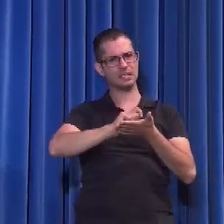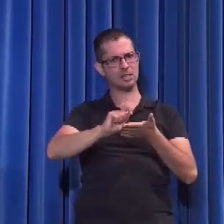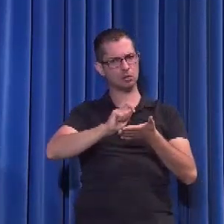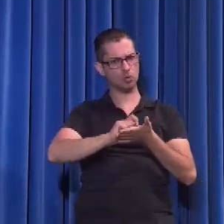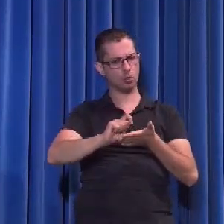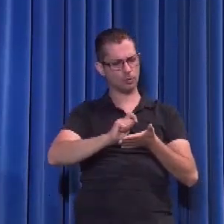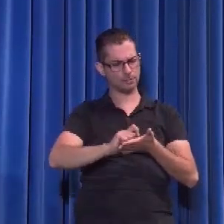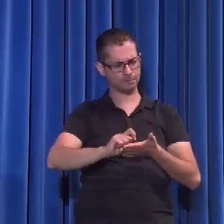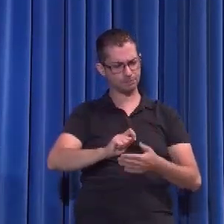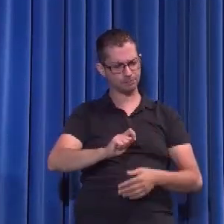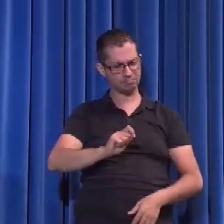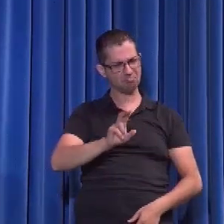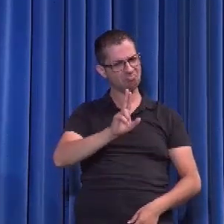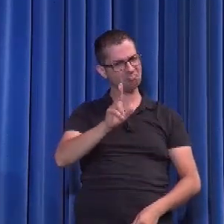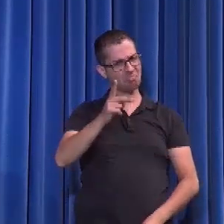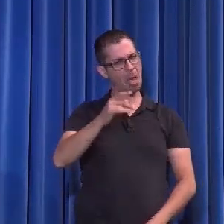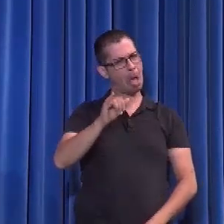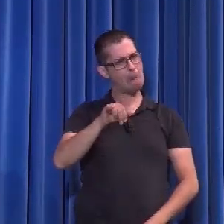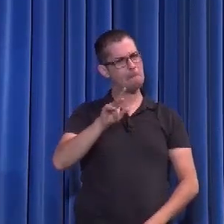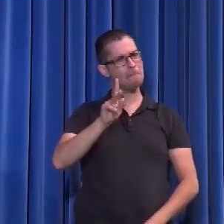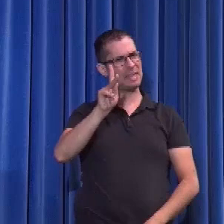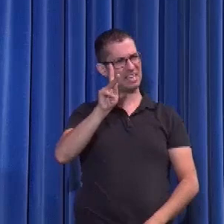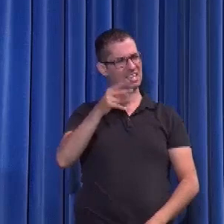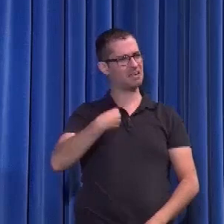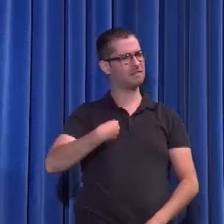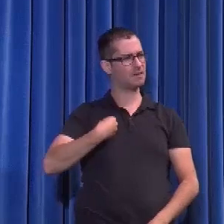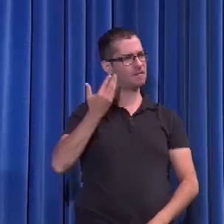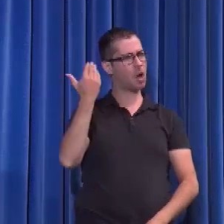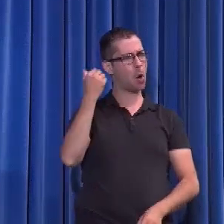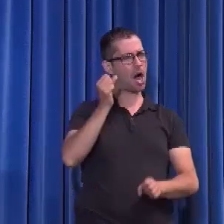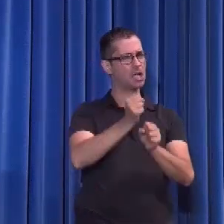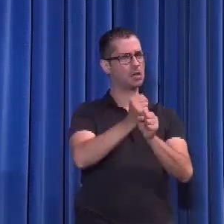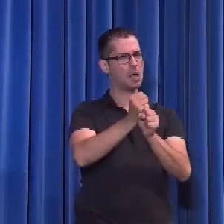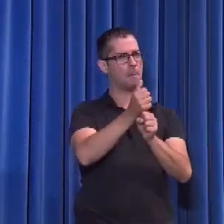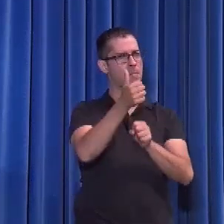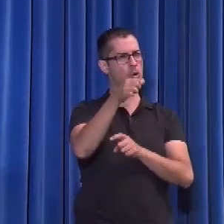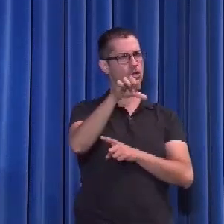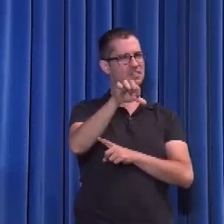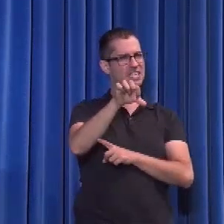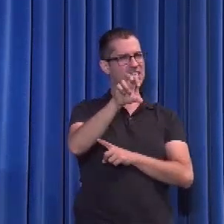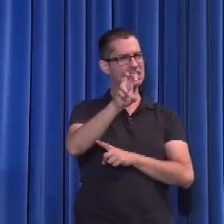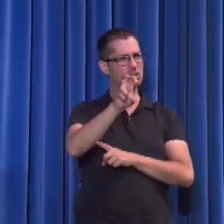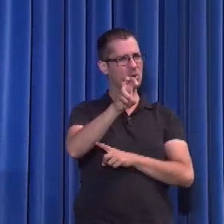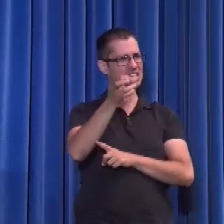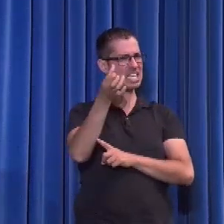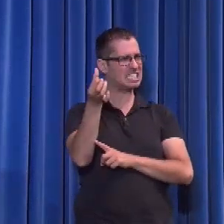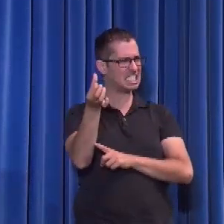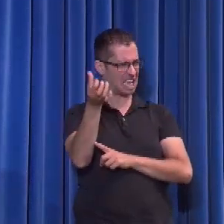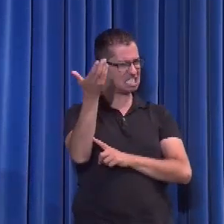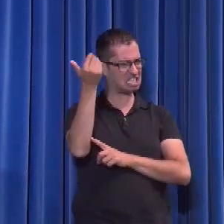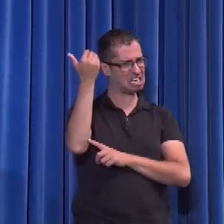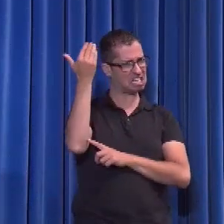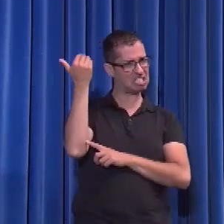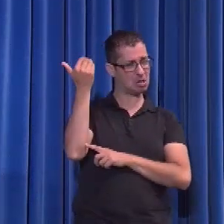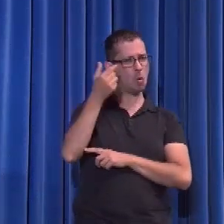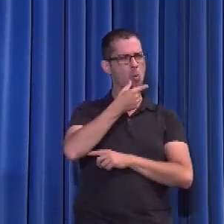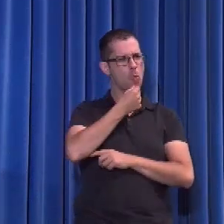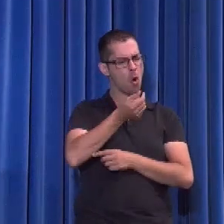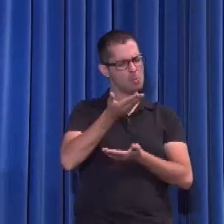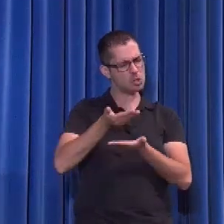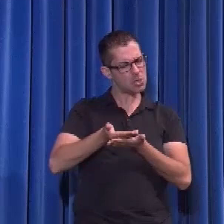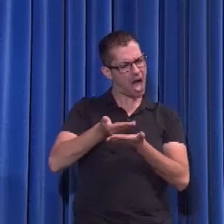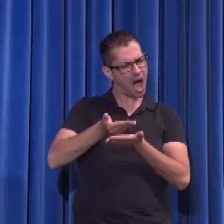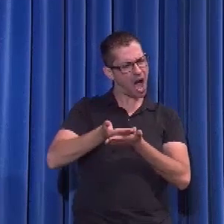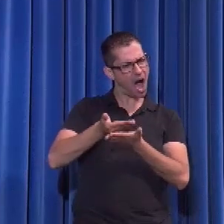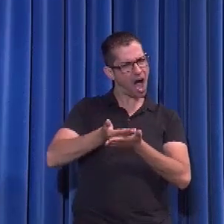Walkington Pink, que viveu de 1886 a 1952. um estudioso da Bíblia, um